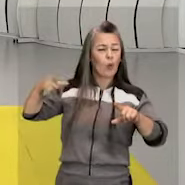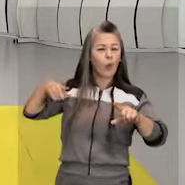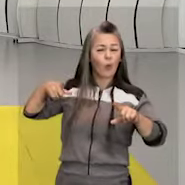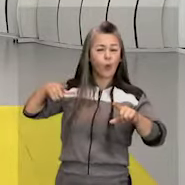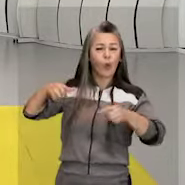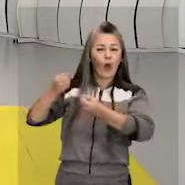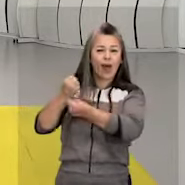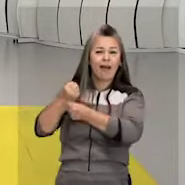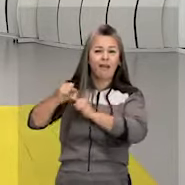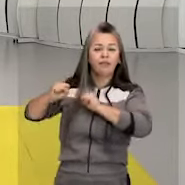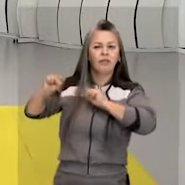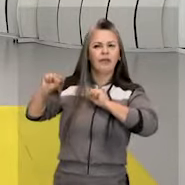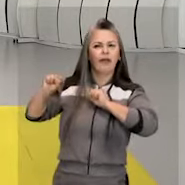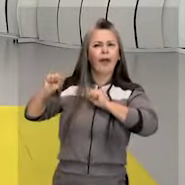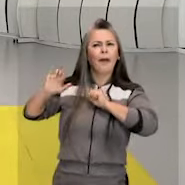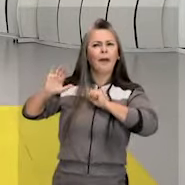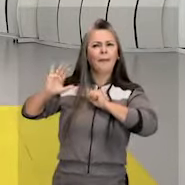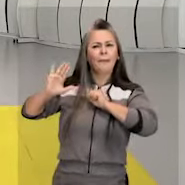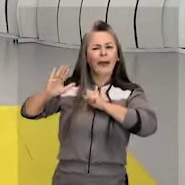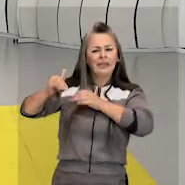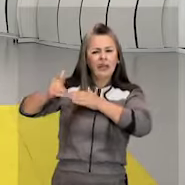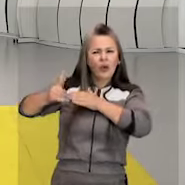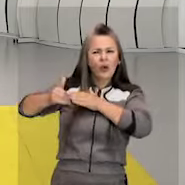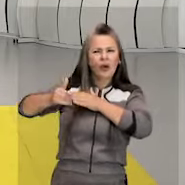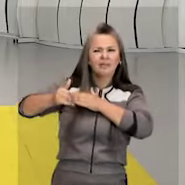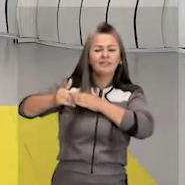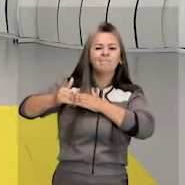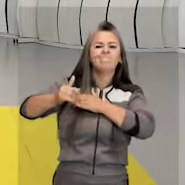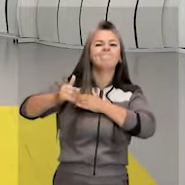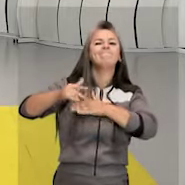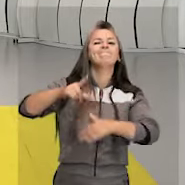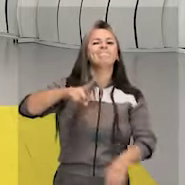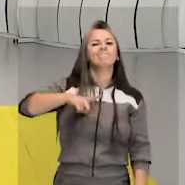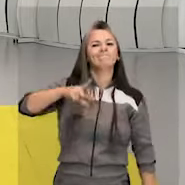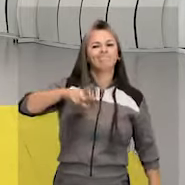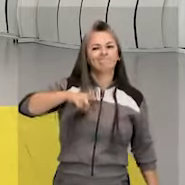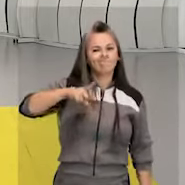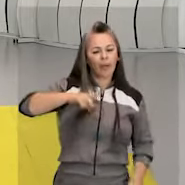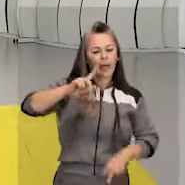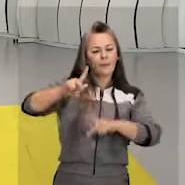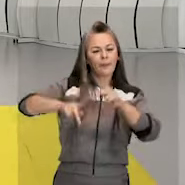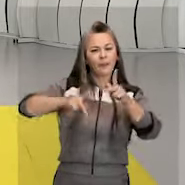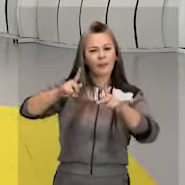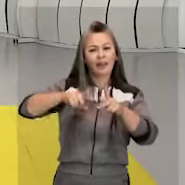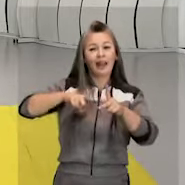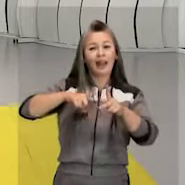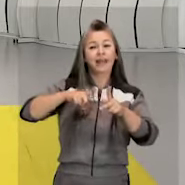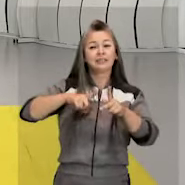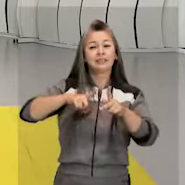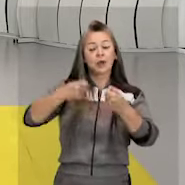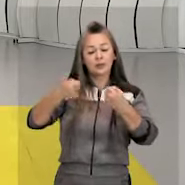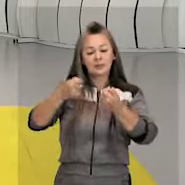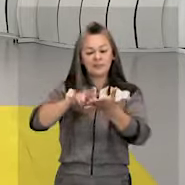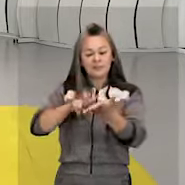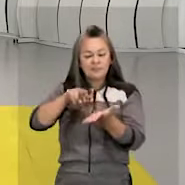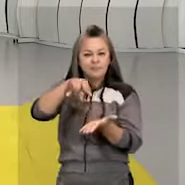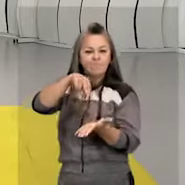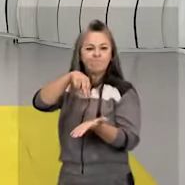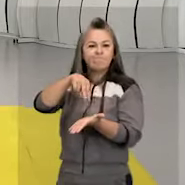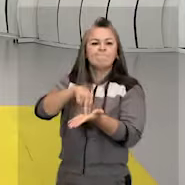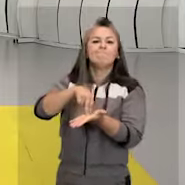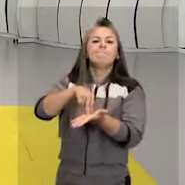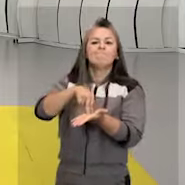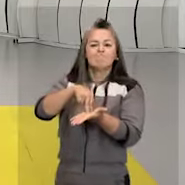da escravatura, nós temos ainda essa população ainda tendo que resistir a todo esse